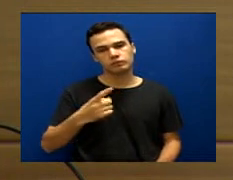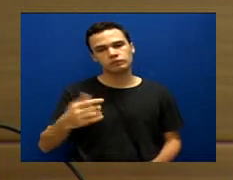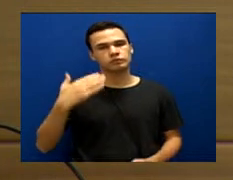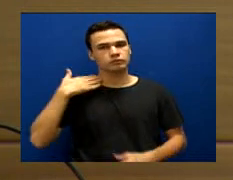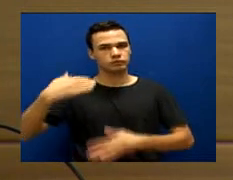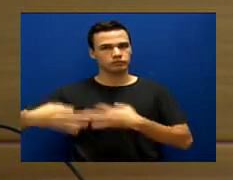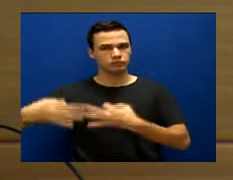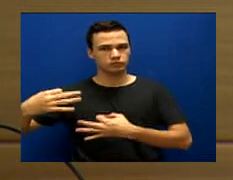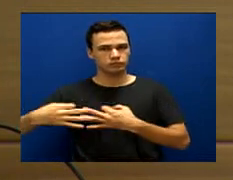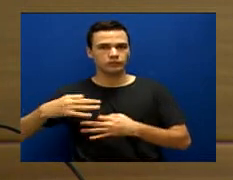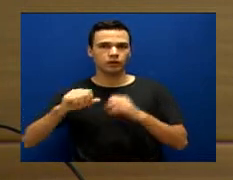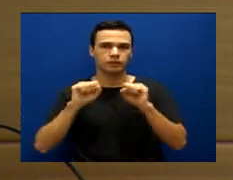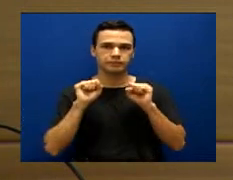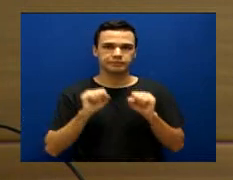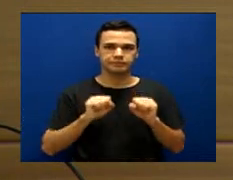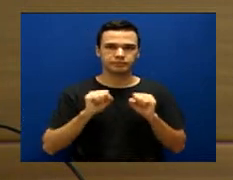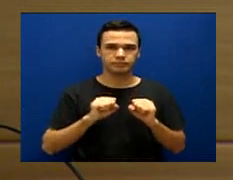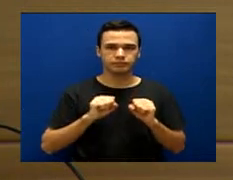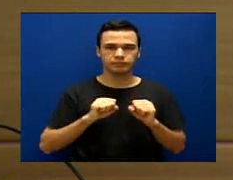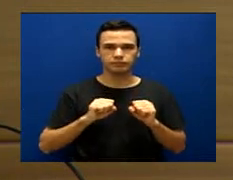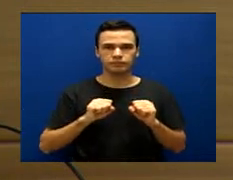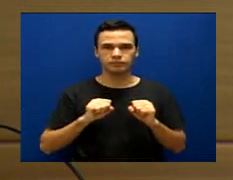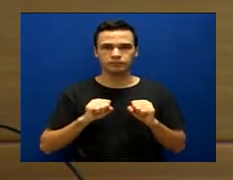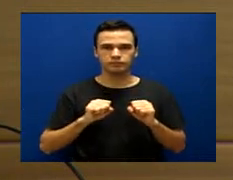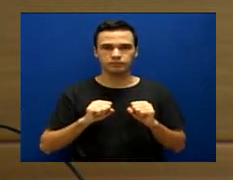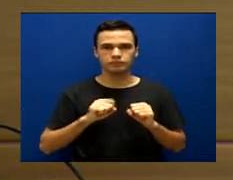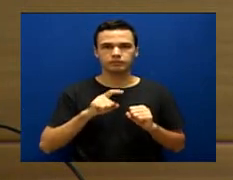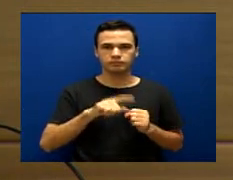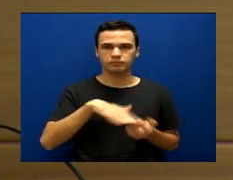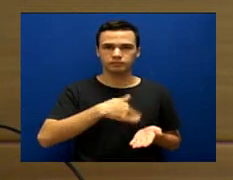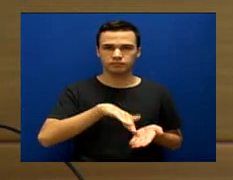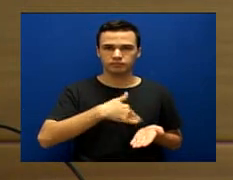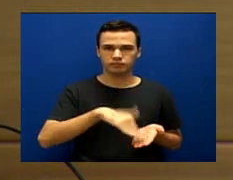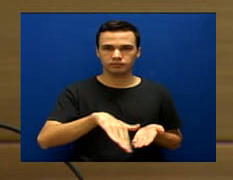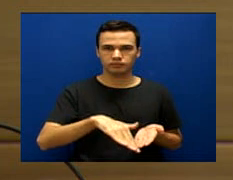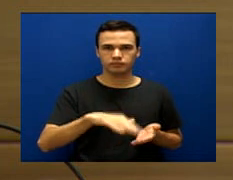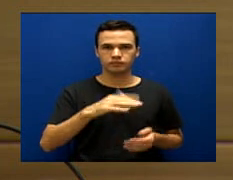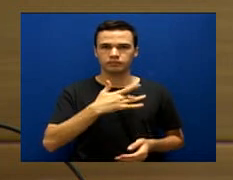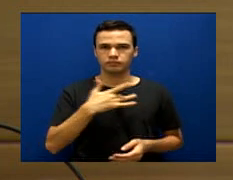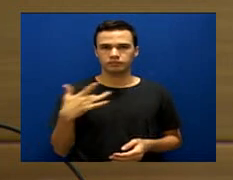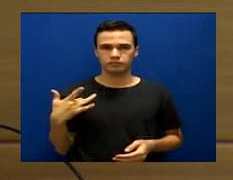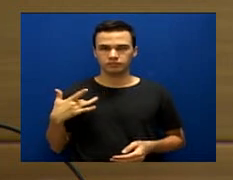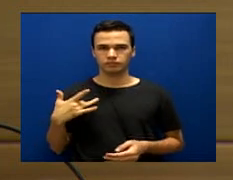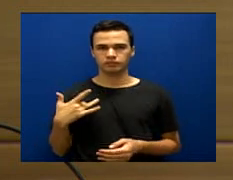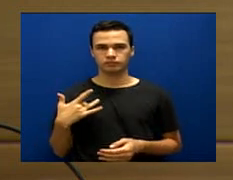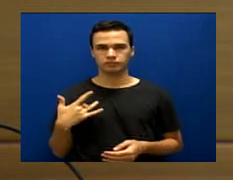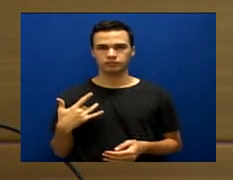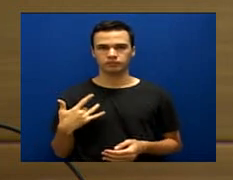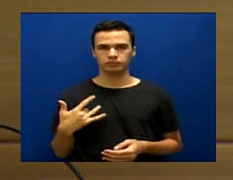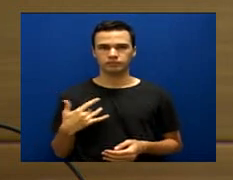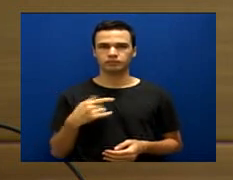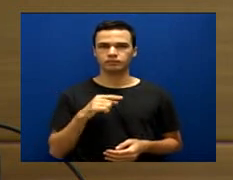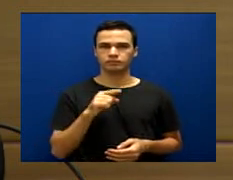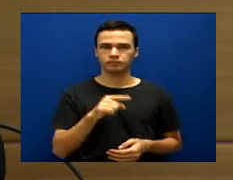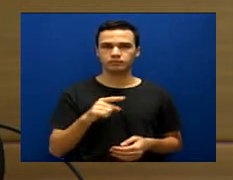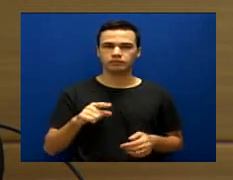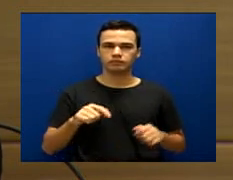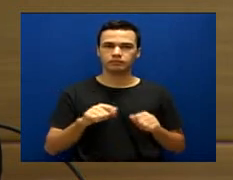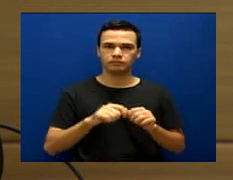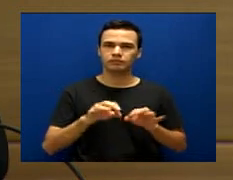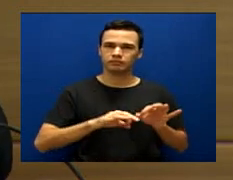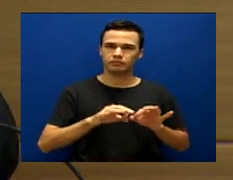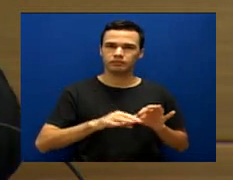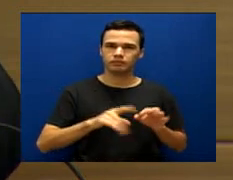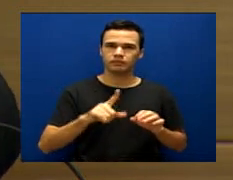jurídico a possibilidade da ainda a Secretaria de Saúde... nós fazemos